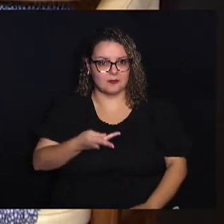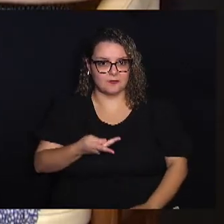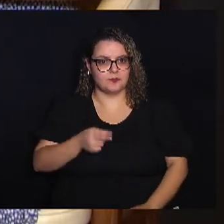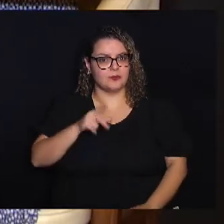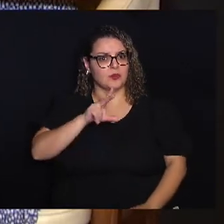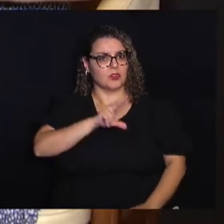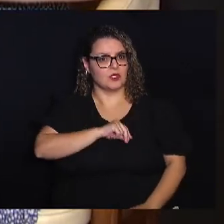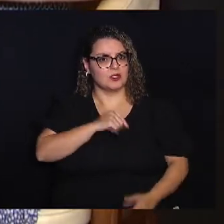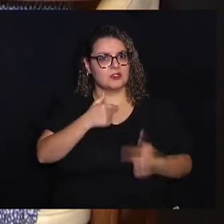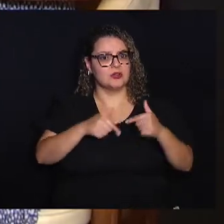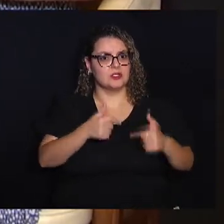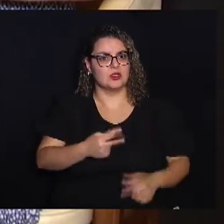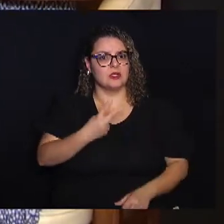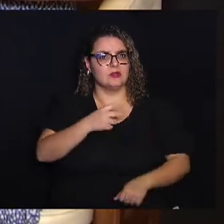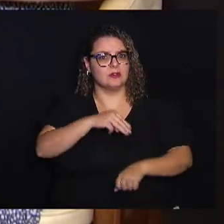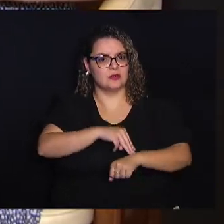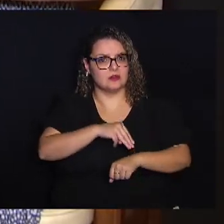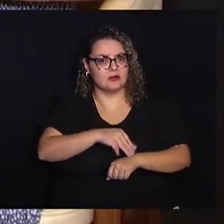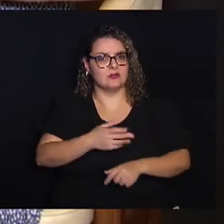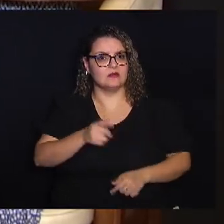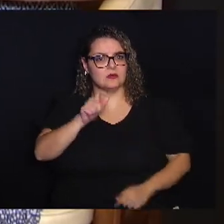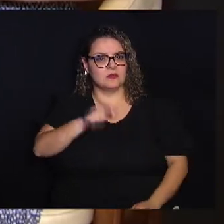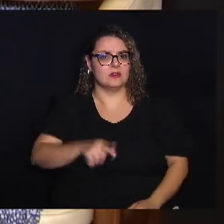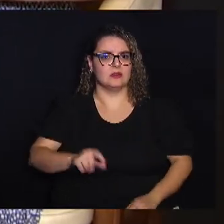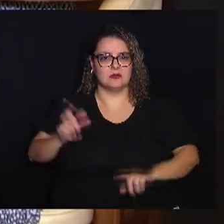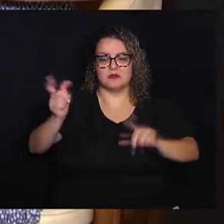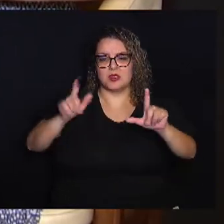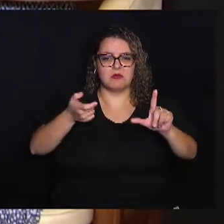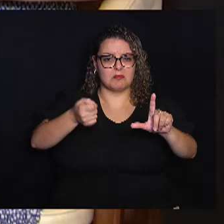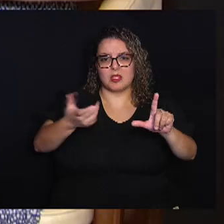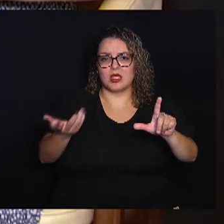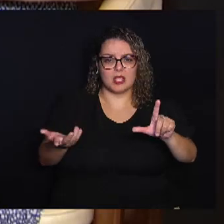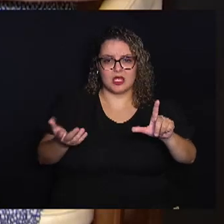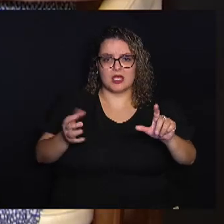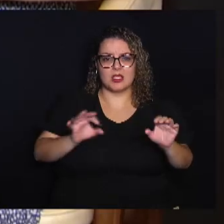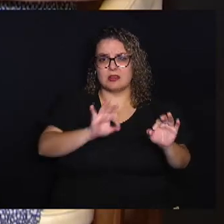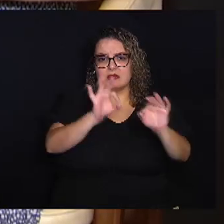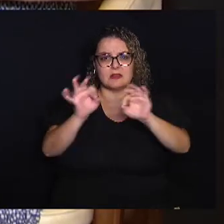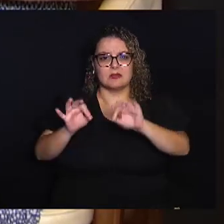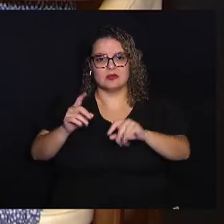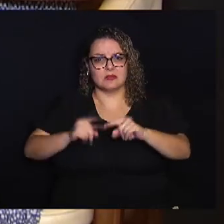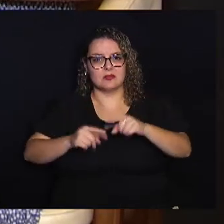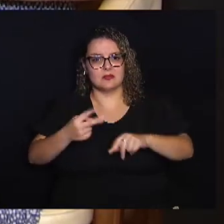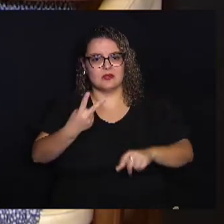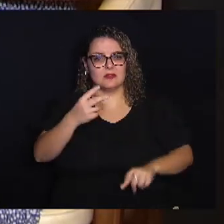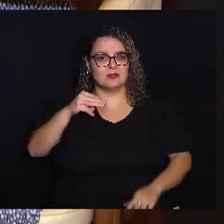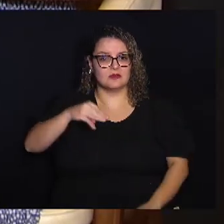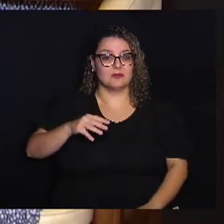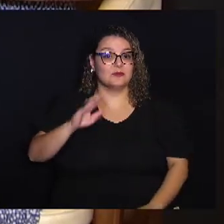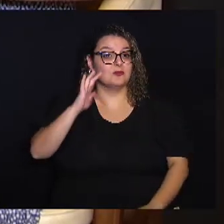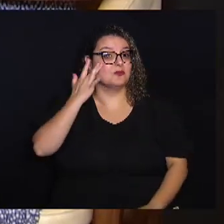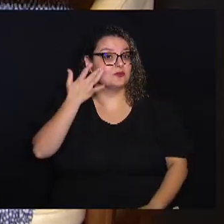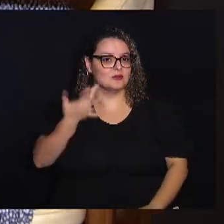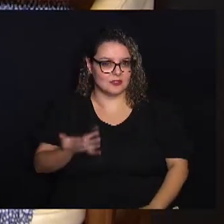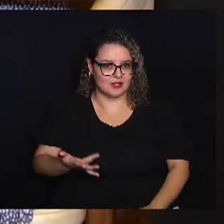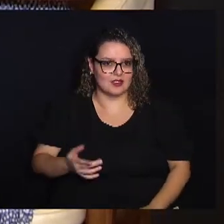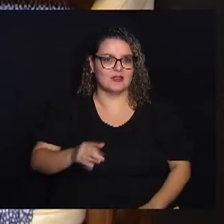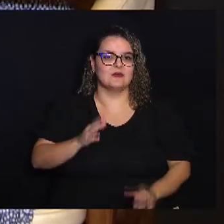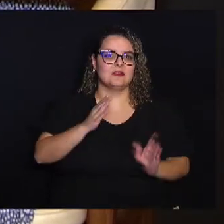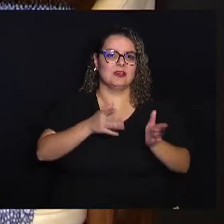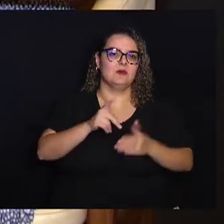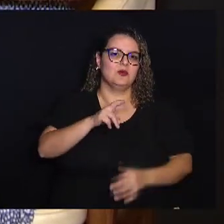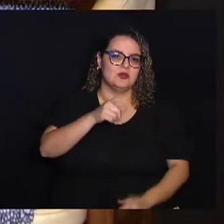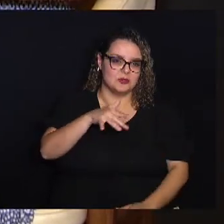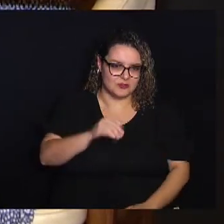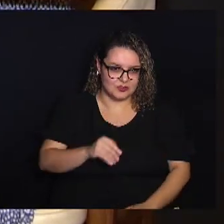trabalha só 2 minutos por dia, a pessoa vai, liga a televisão, né, vê a matéria 2 minutos, não imagina tem a produção, tem